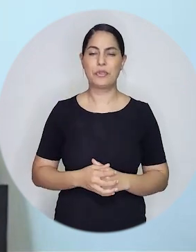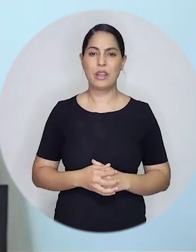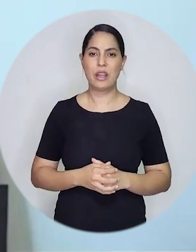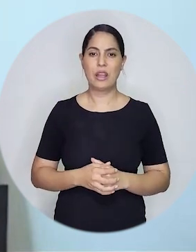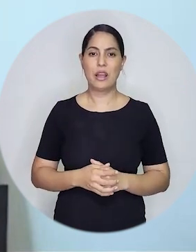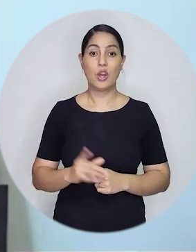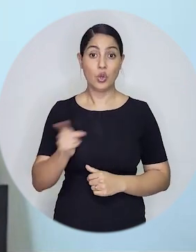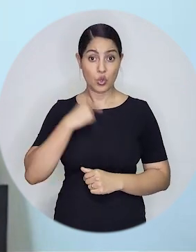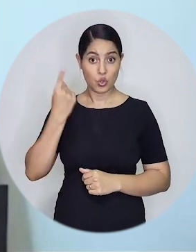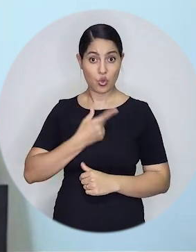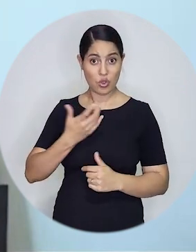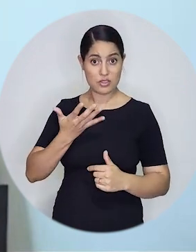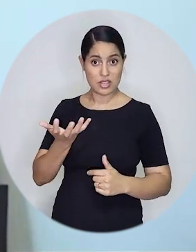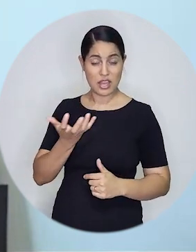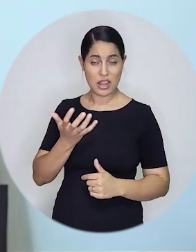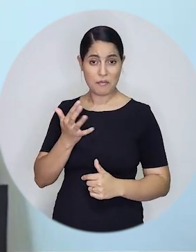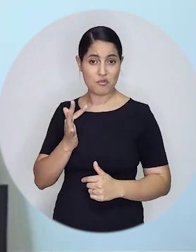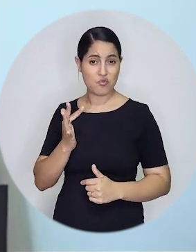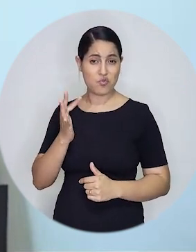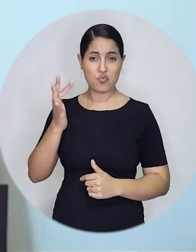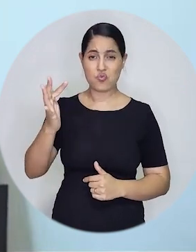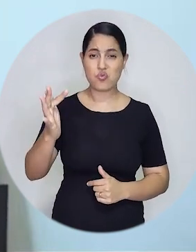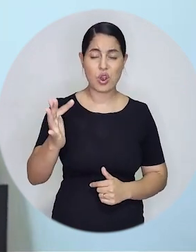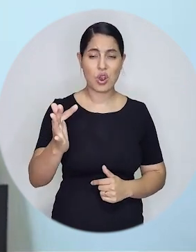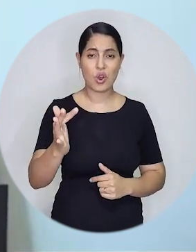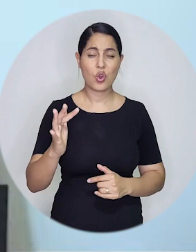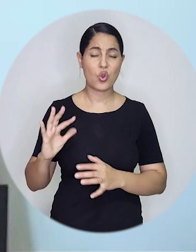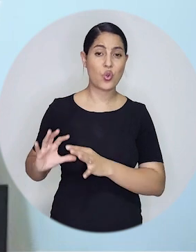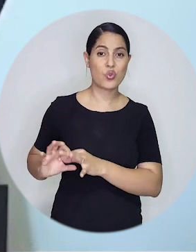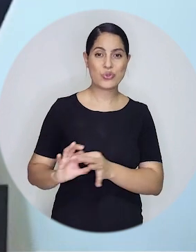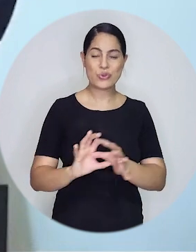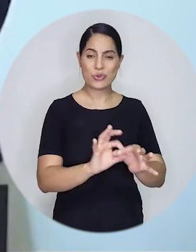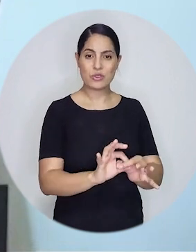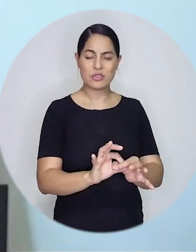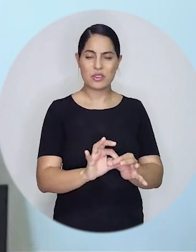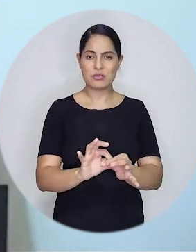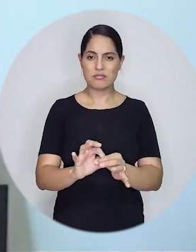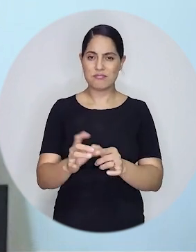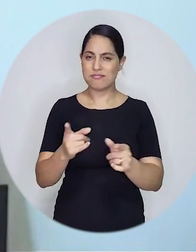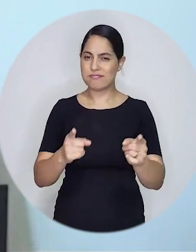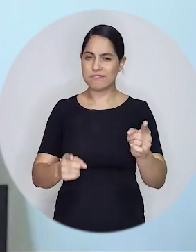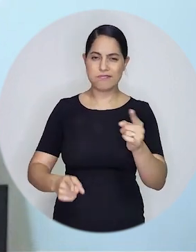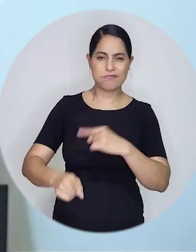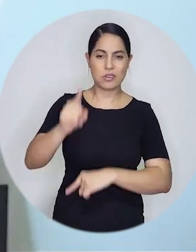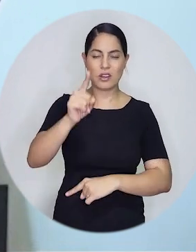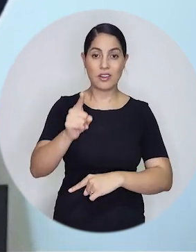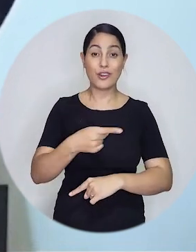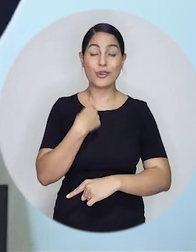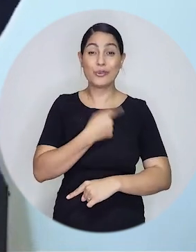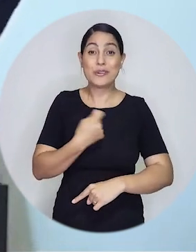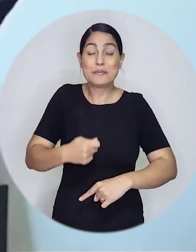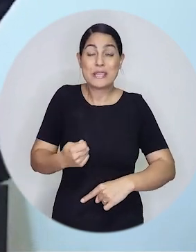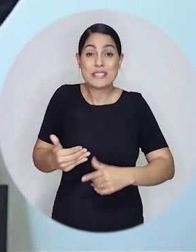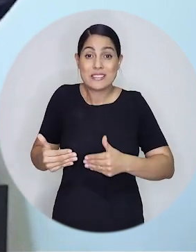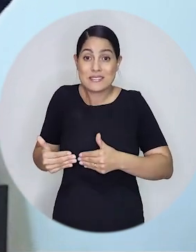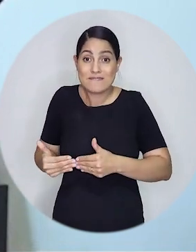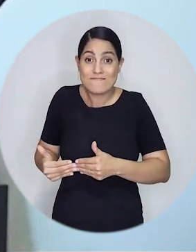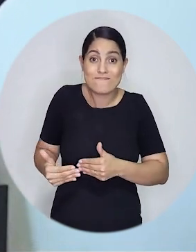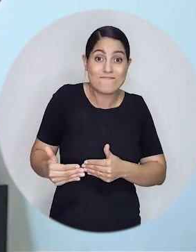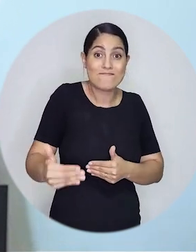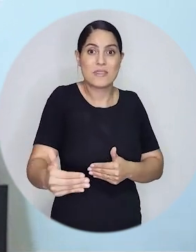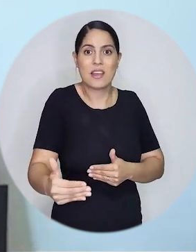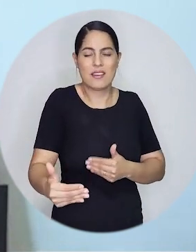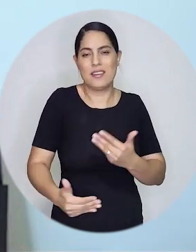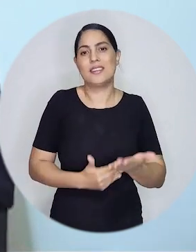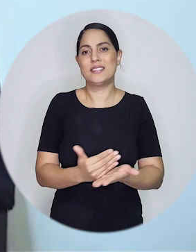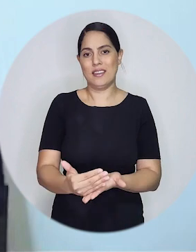que para nós irmos longe, ou seja, para caminharmos 1000 milhas, é necessário dar o primeiro passo, e hoje nós estamos